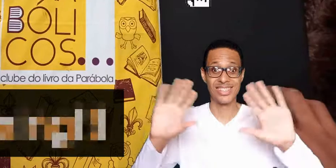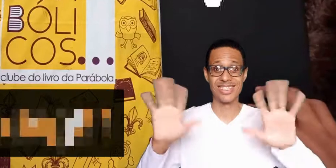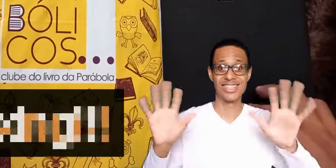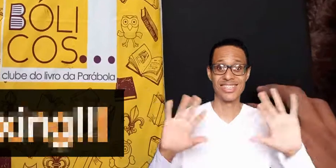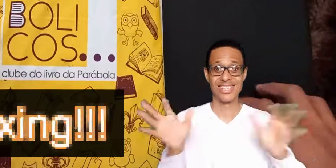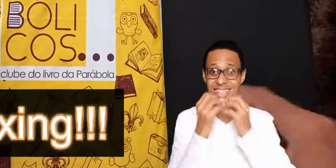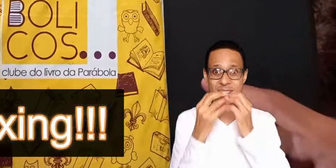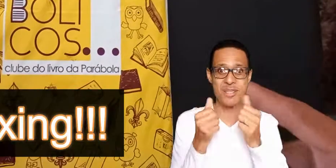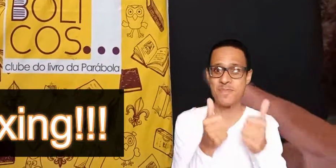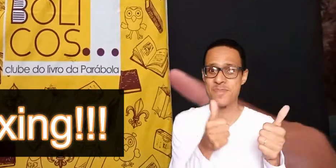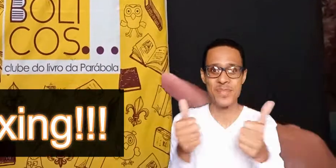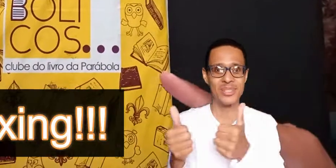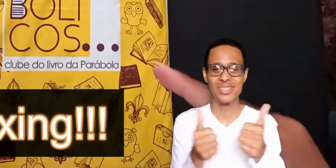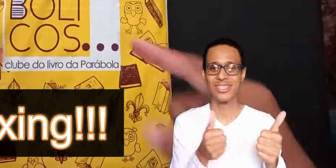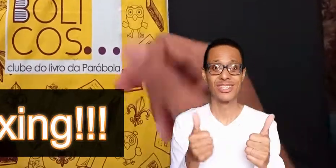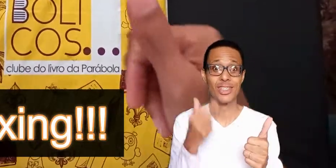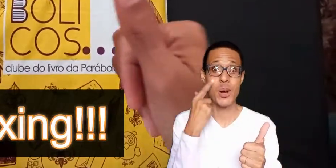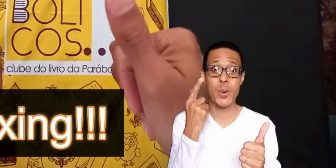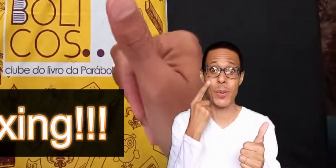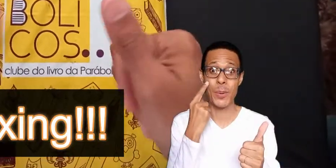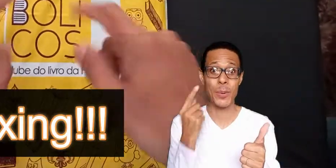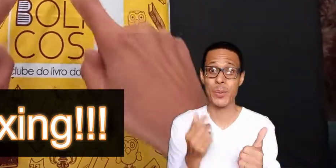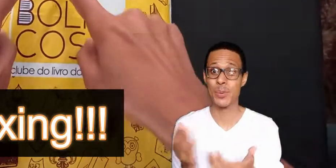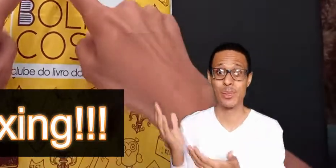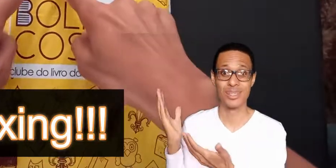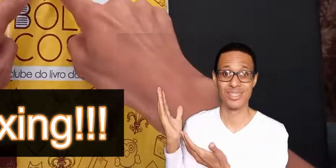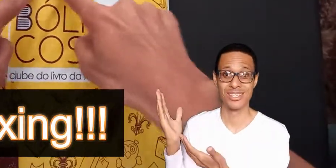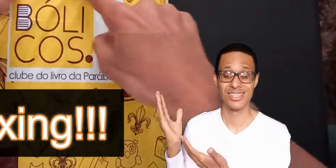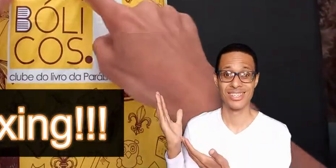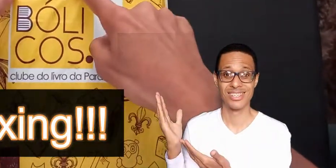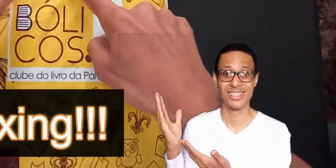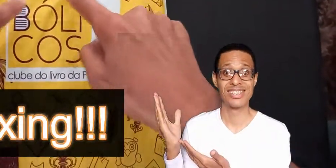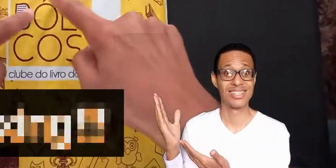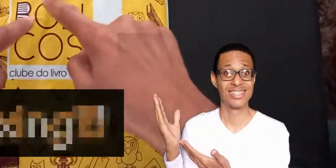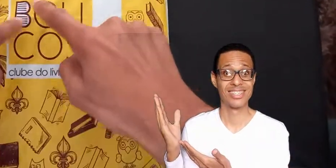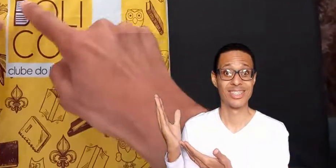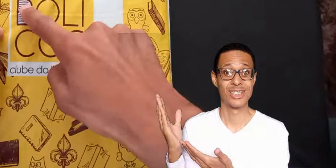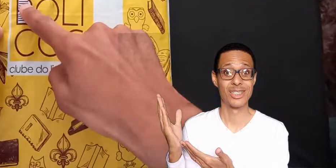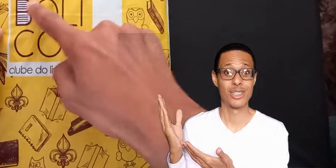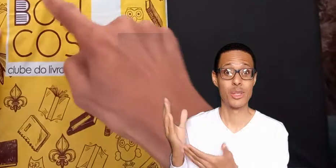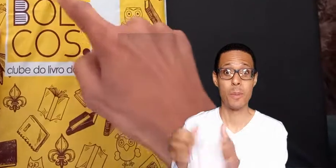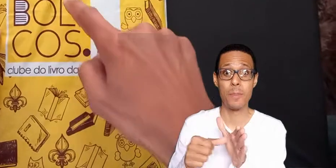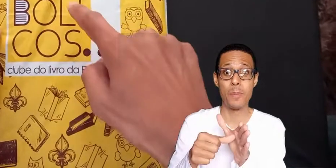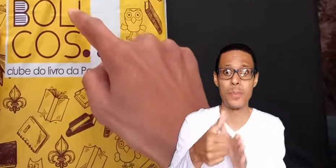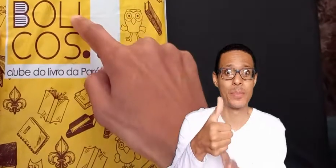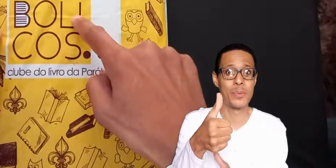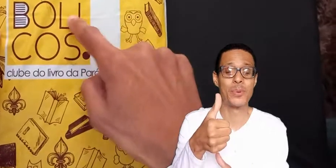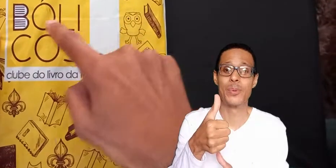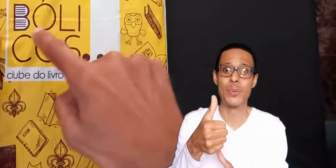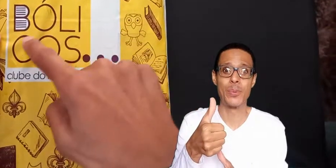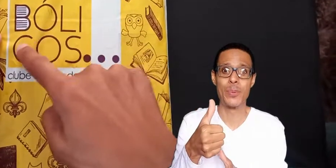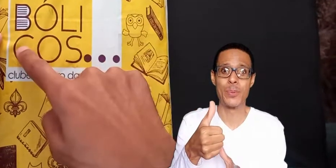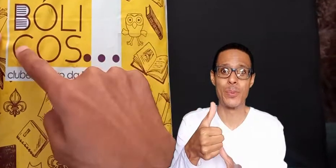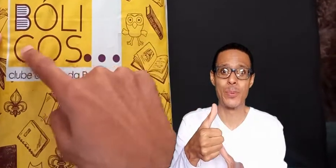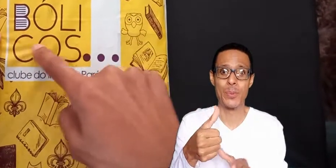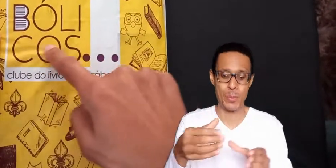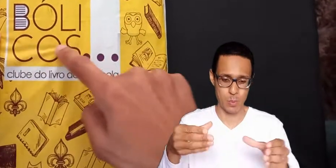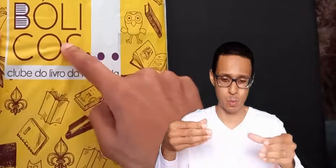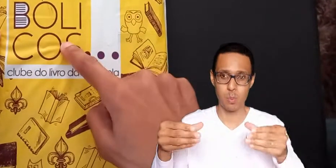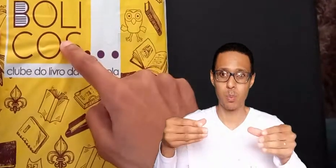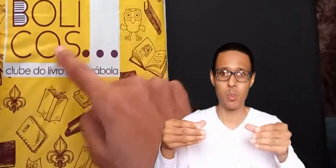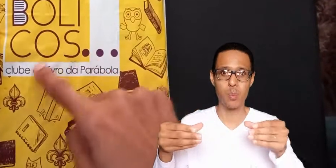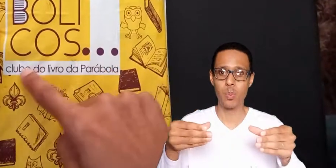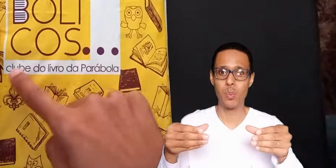Fala galera, beleza? Olha só, chegou o nosso primeiro pacote da Parábola, editora.